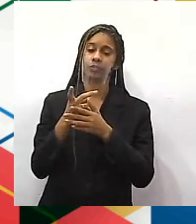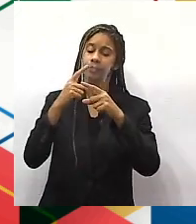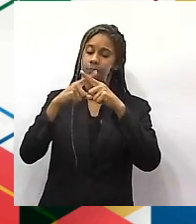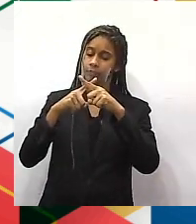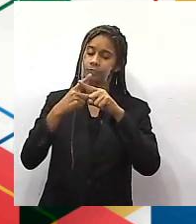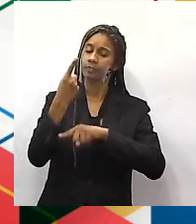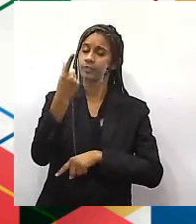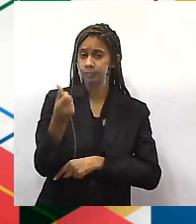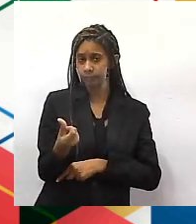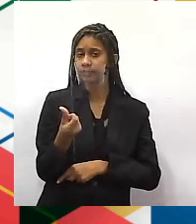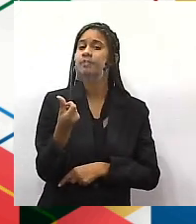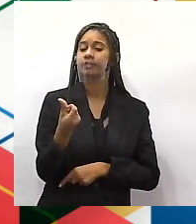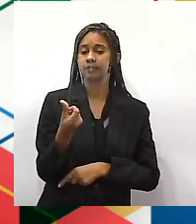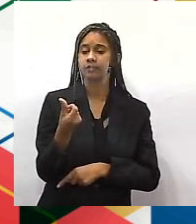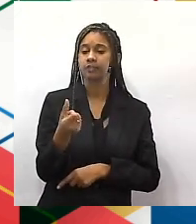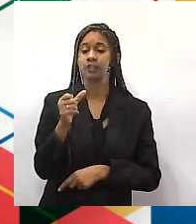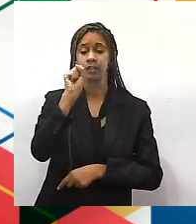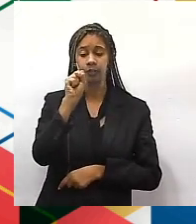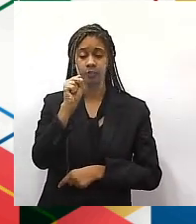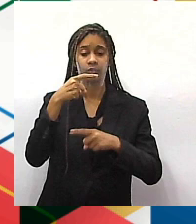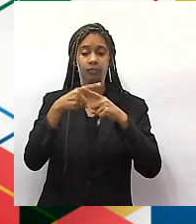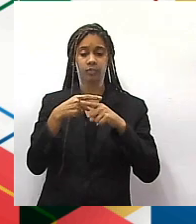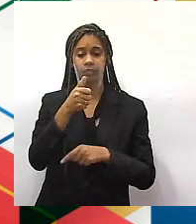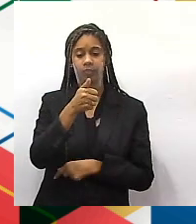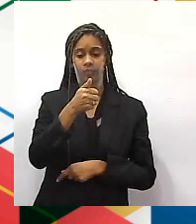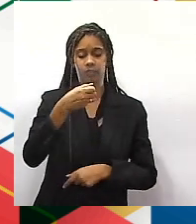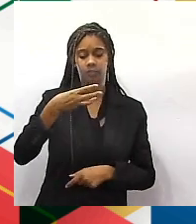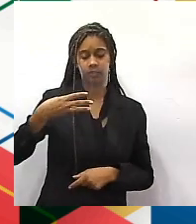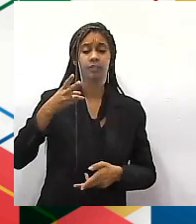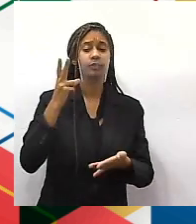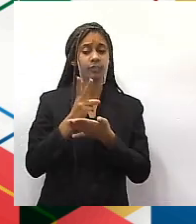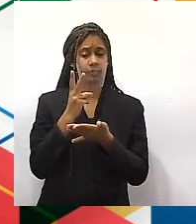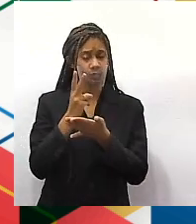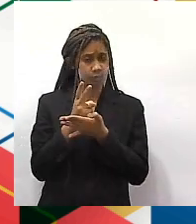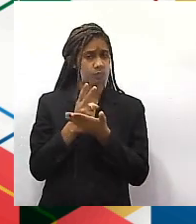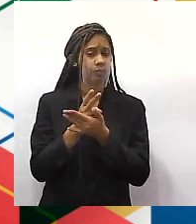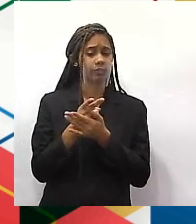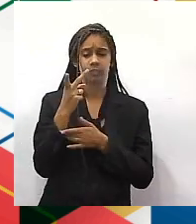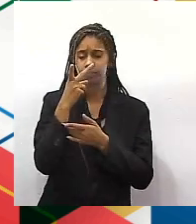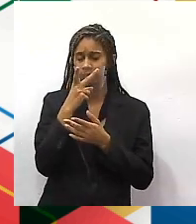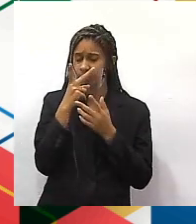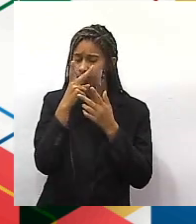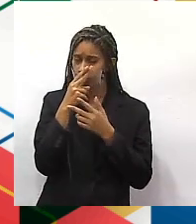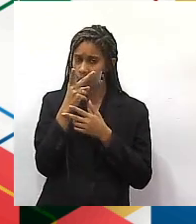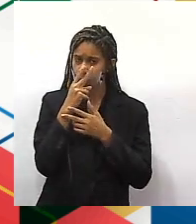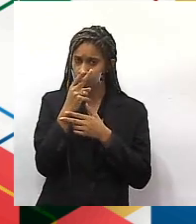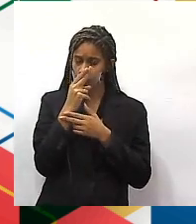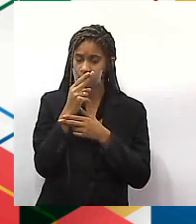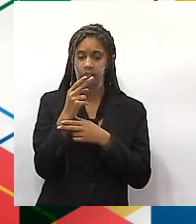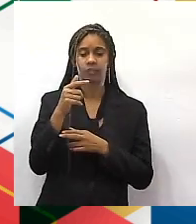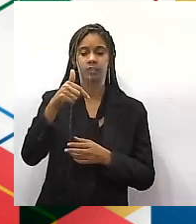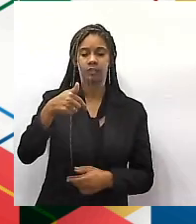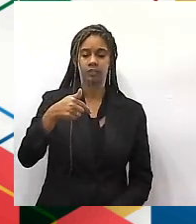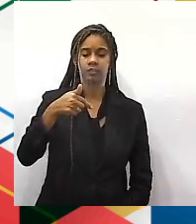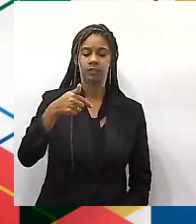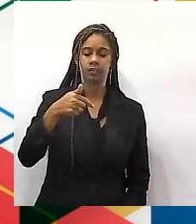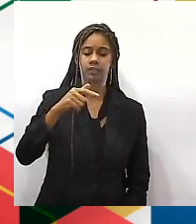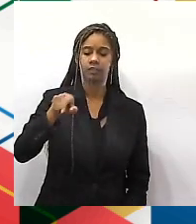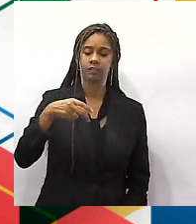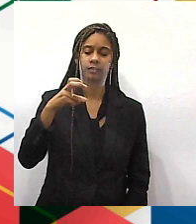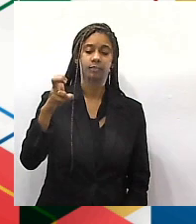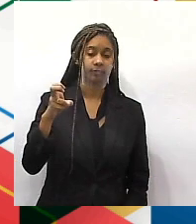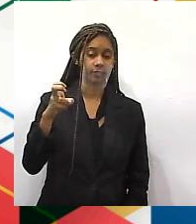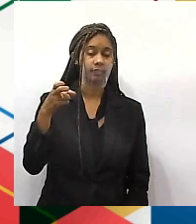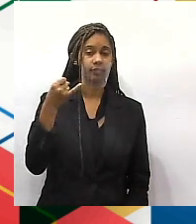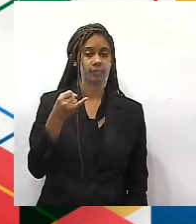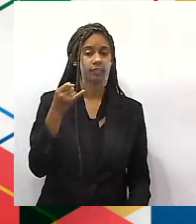aqui. Ó. E aqui a gente fazia 8 vezes 13. E está aqui 8 vezes 13. E vai dar o mesmo 7,5. A gente sabe que